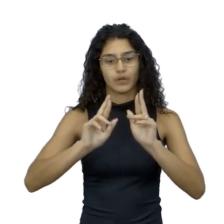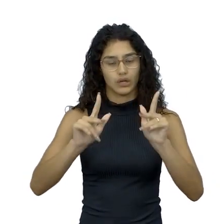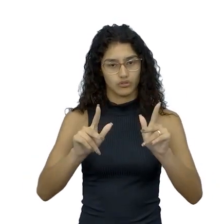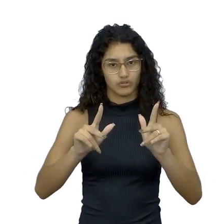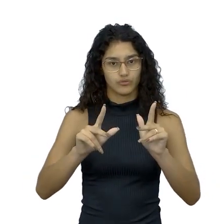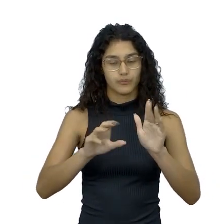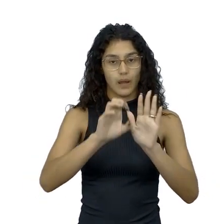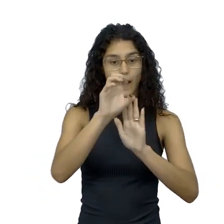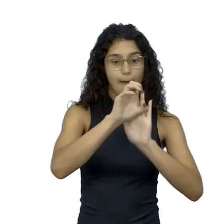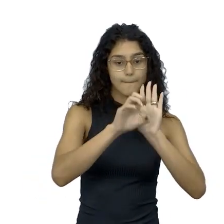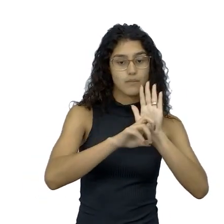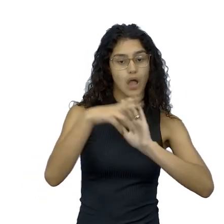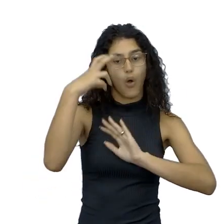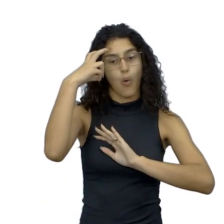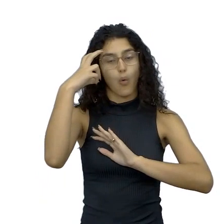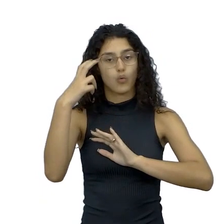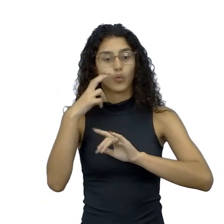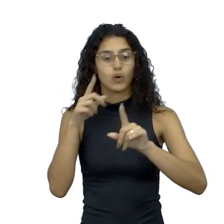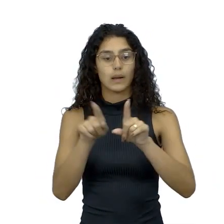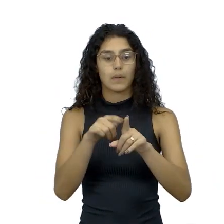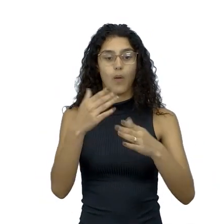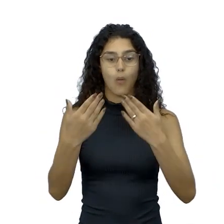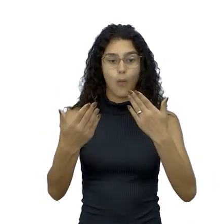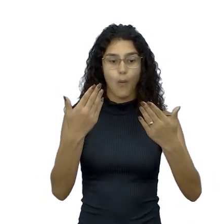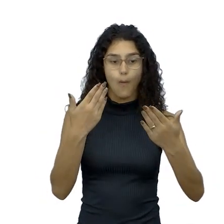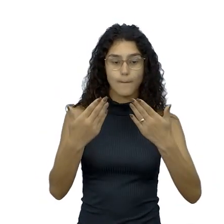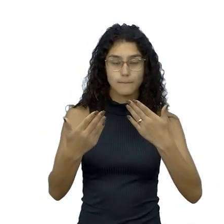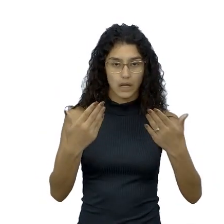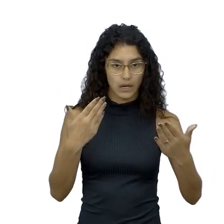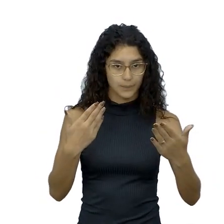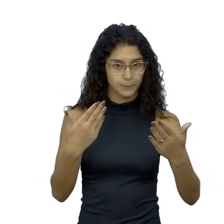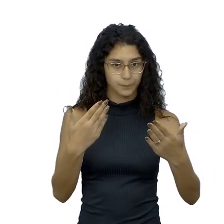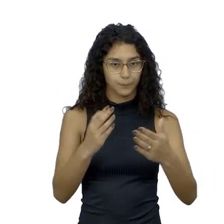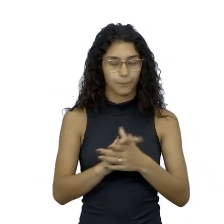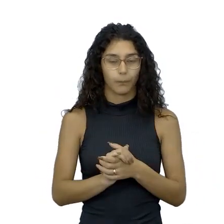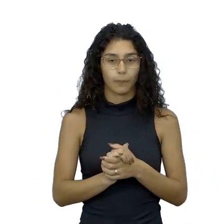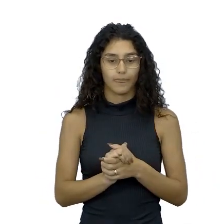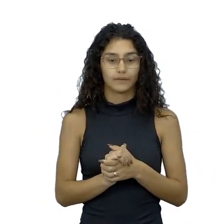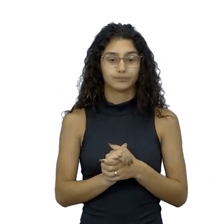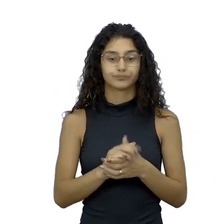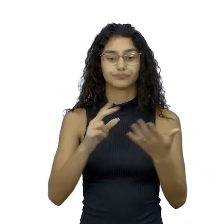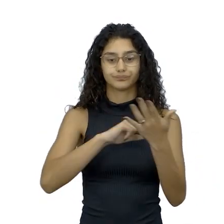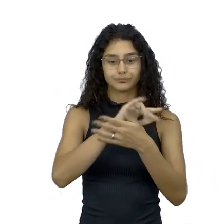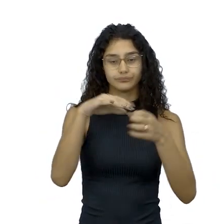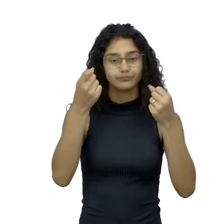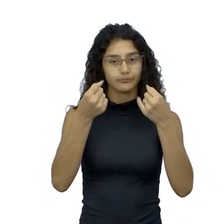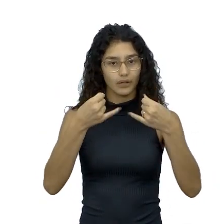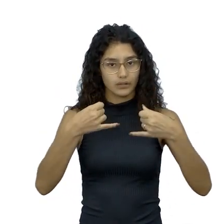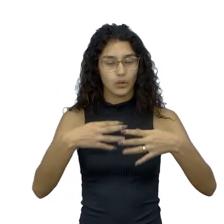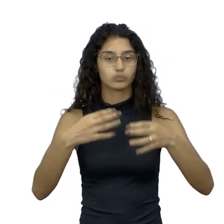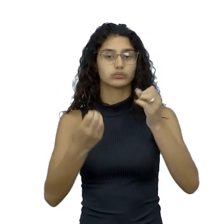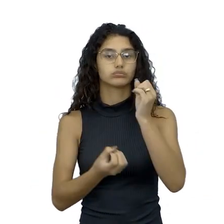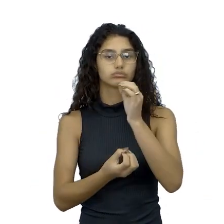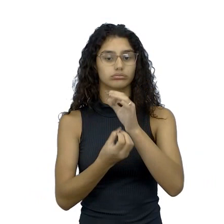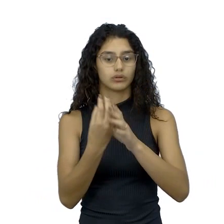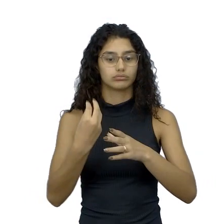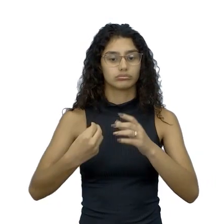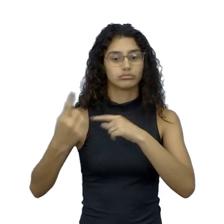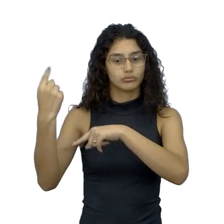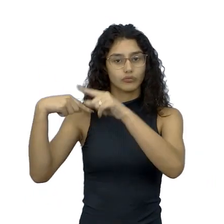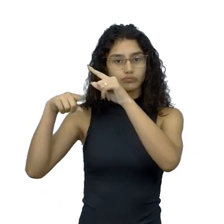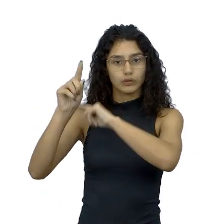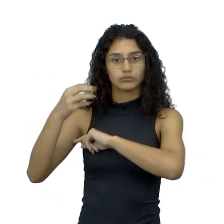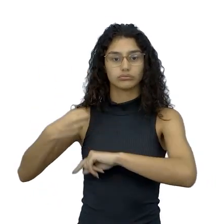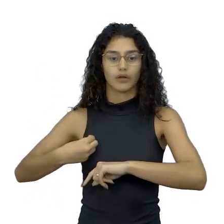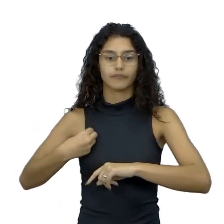em diferentes épocas e culturas para comparar distintas explicações sobre o surgimento e evolução da